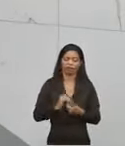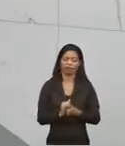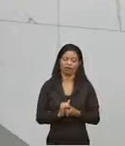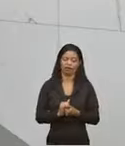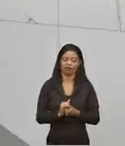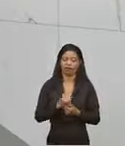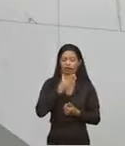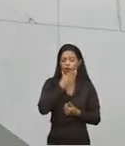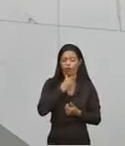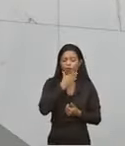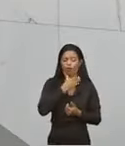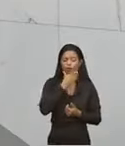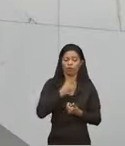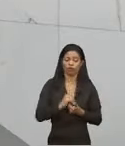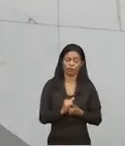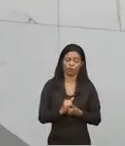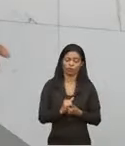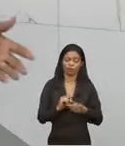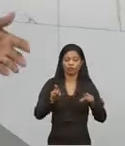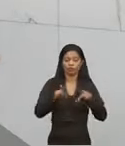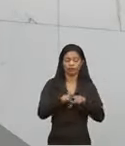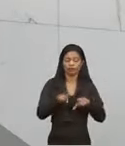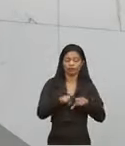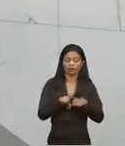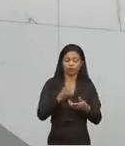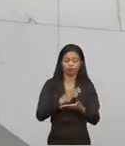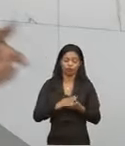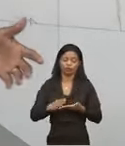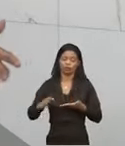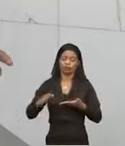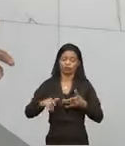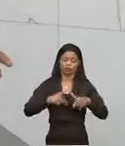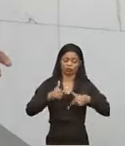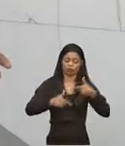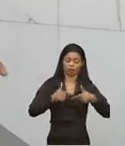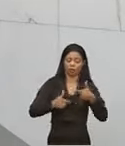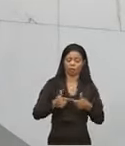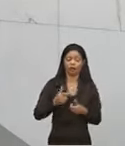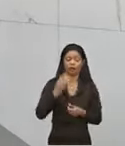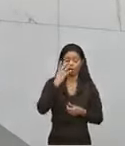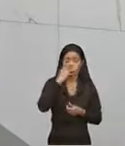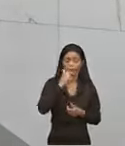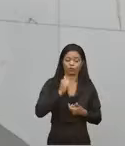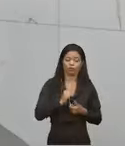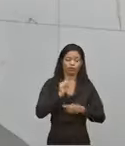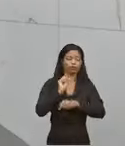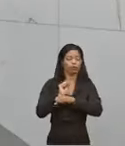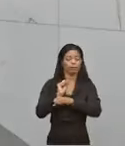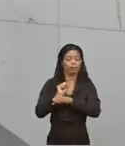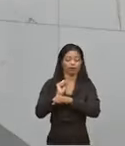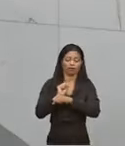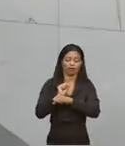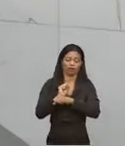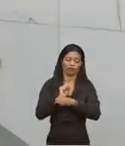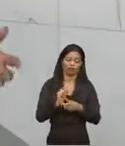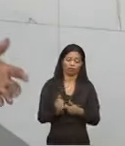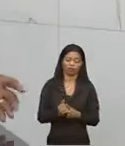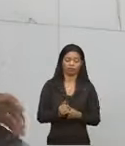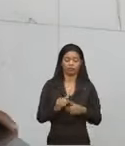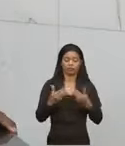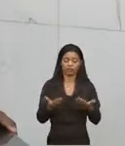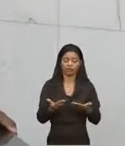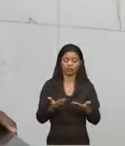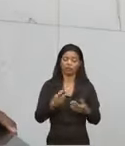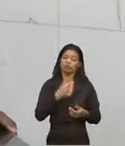EBRAA, na escola lá, porque iniciaram uma obra tão linda dela e pararam no meio do caminho. Eu não posso